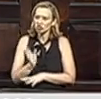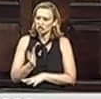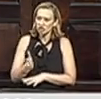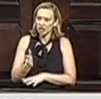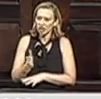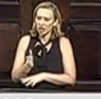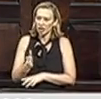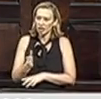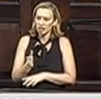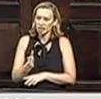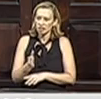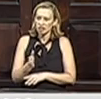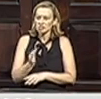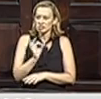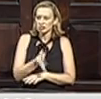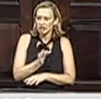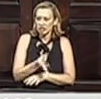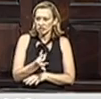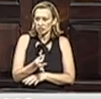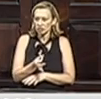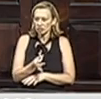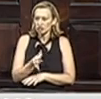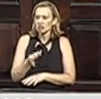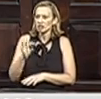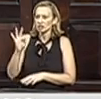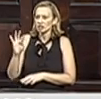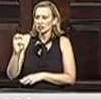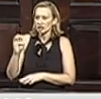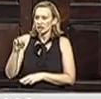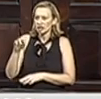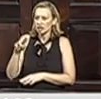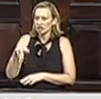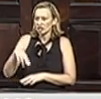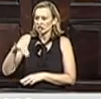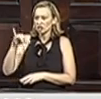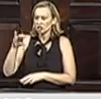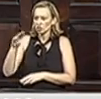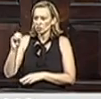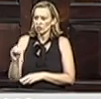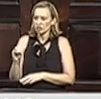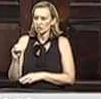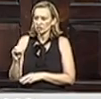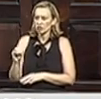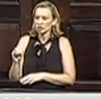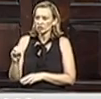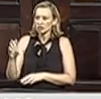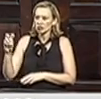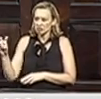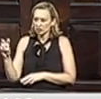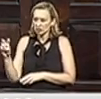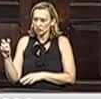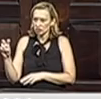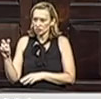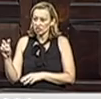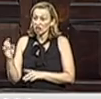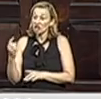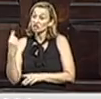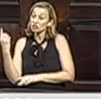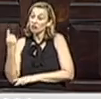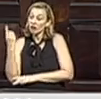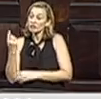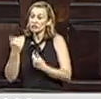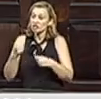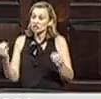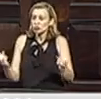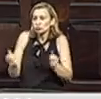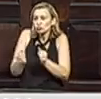ficaram isolados, excluídos, na faixa 4. Então eu peço voto sim, a partir da compreensão de que é